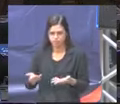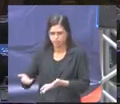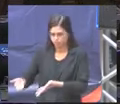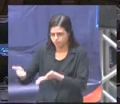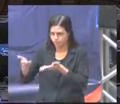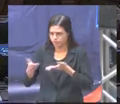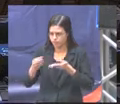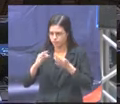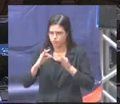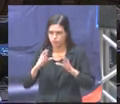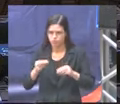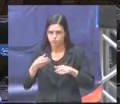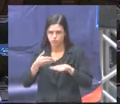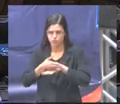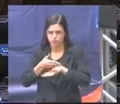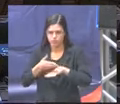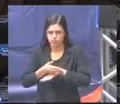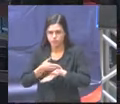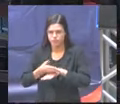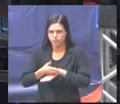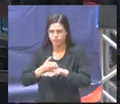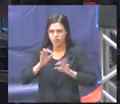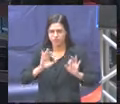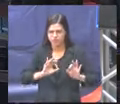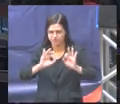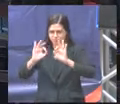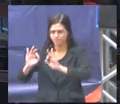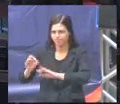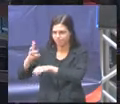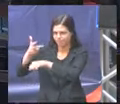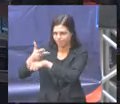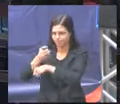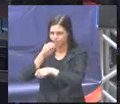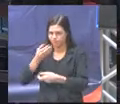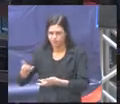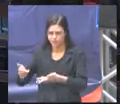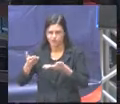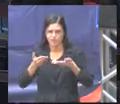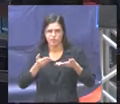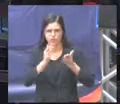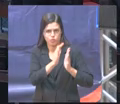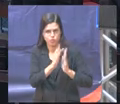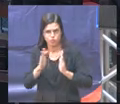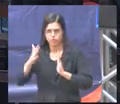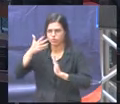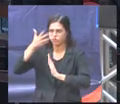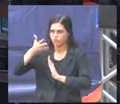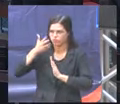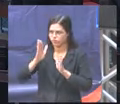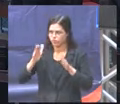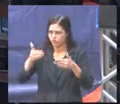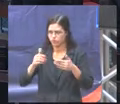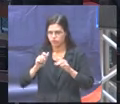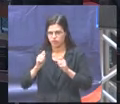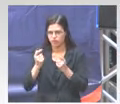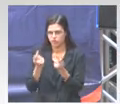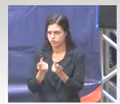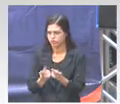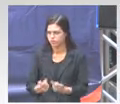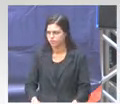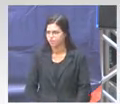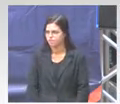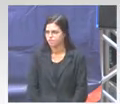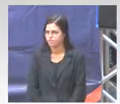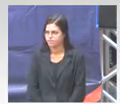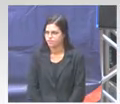a todos os participantes a assistirem um vídeo de boas-vindas da Jornada G20 do Fórum da Alerge.